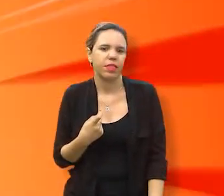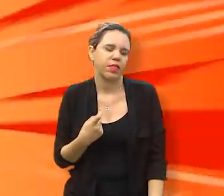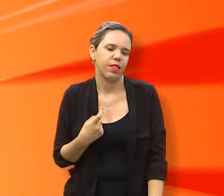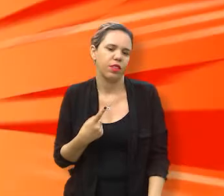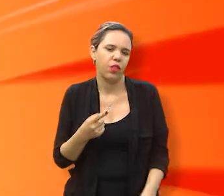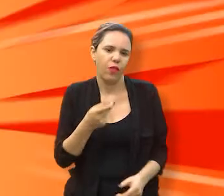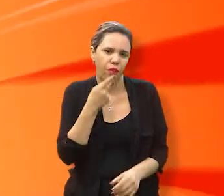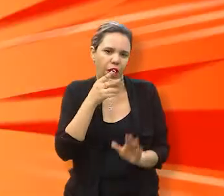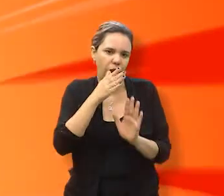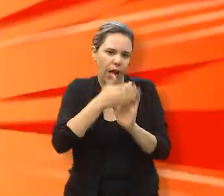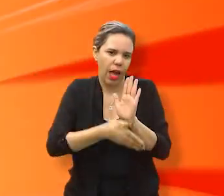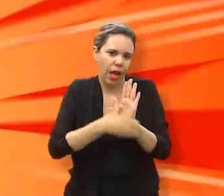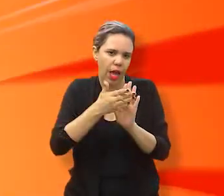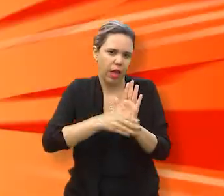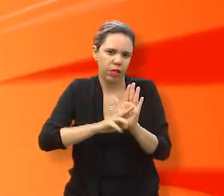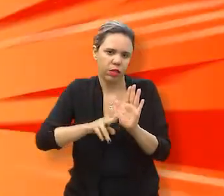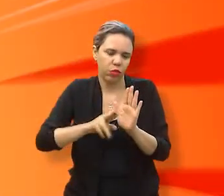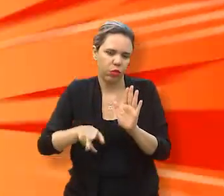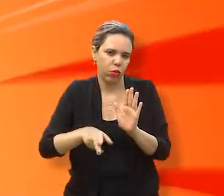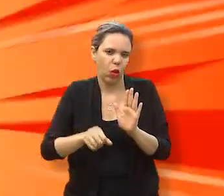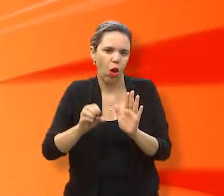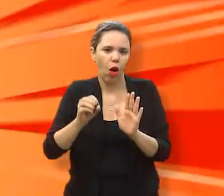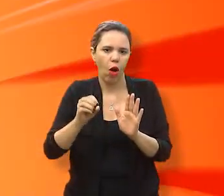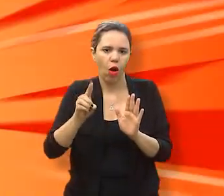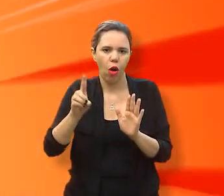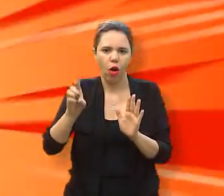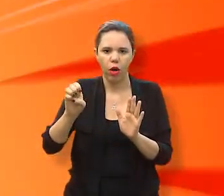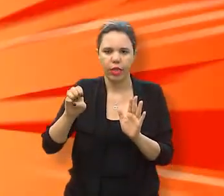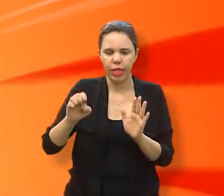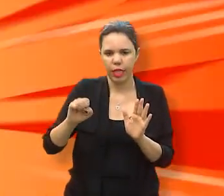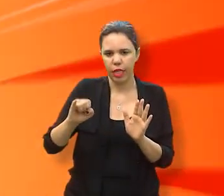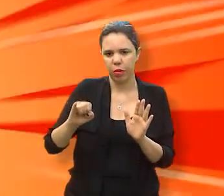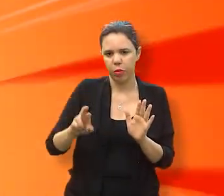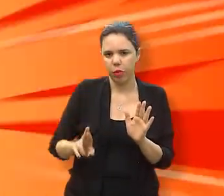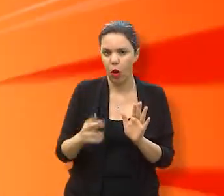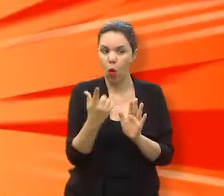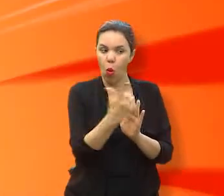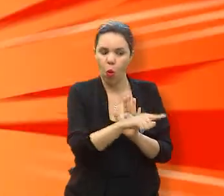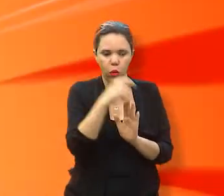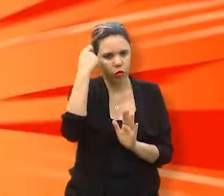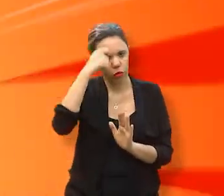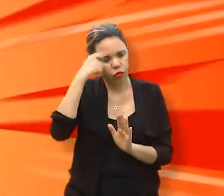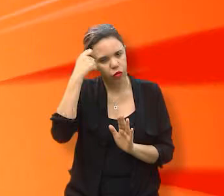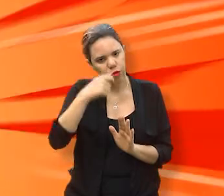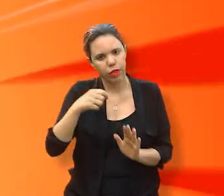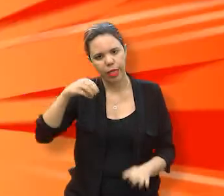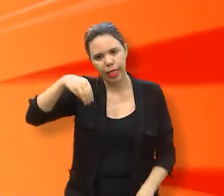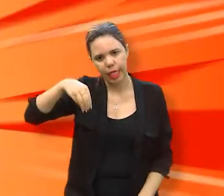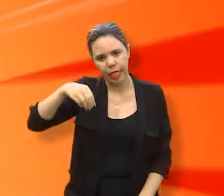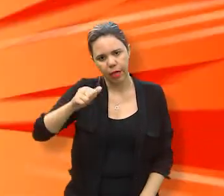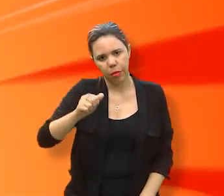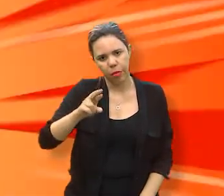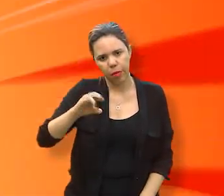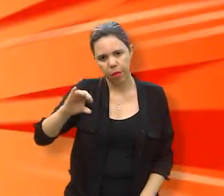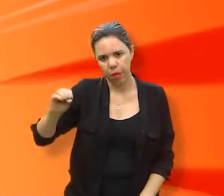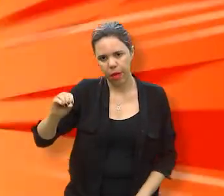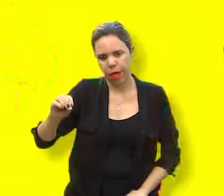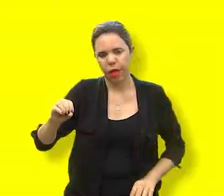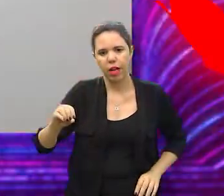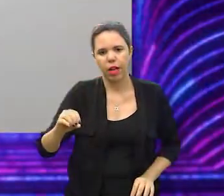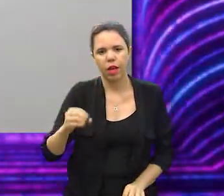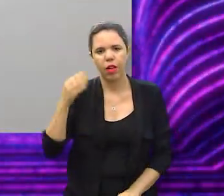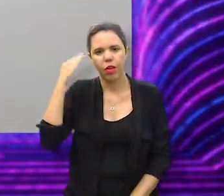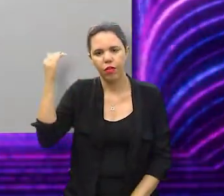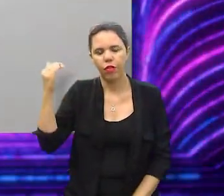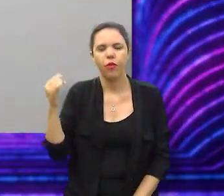faço é que a capa não é do Odemir Fortes. A capa é de outro artista, que chama Márcio Abreu, é um artista